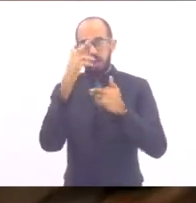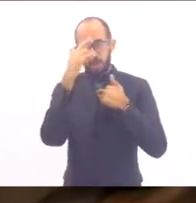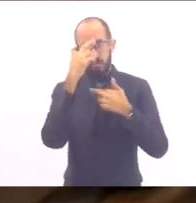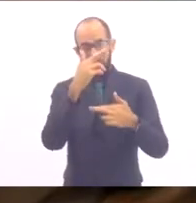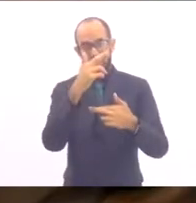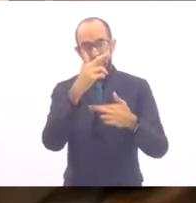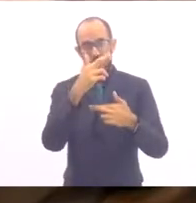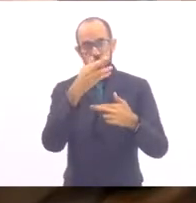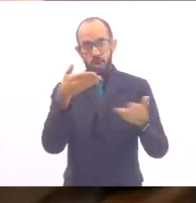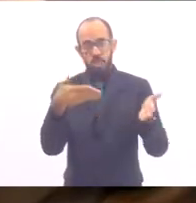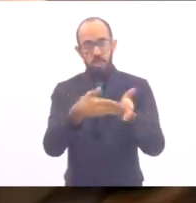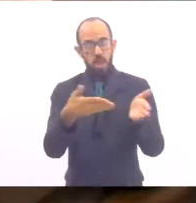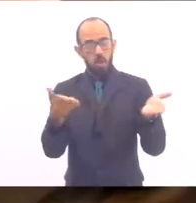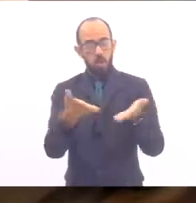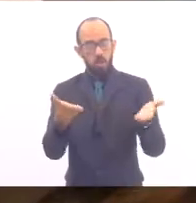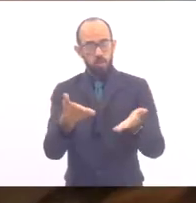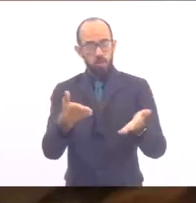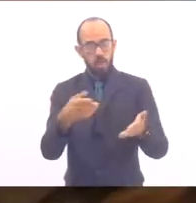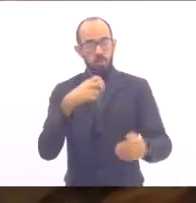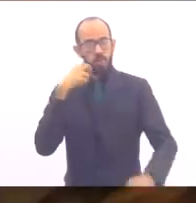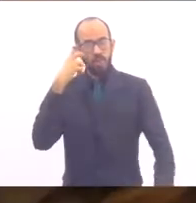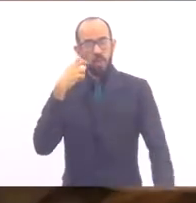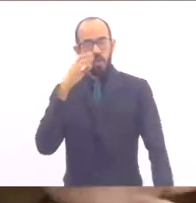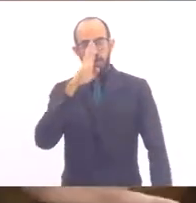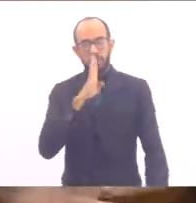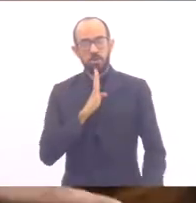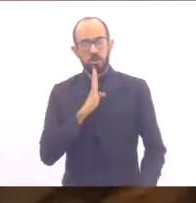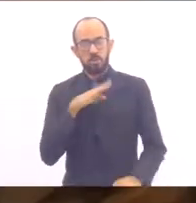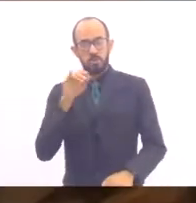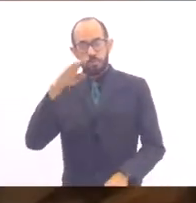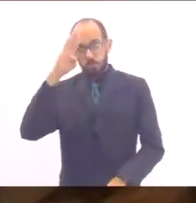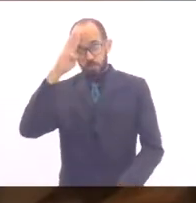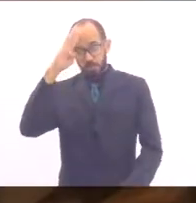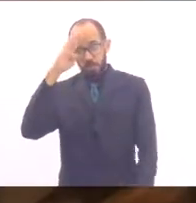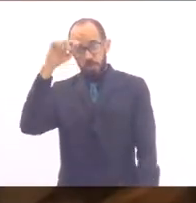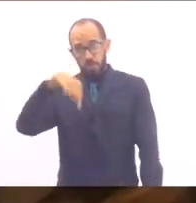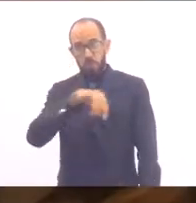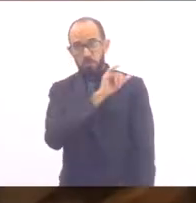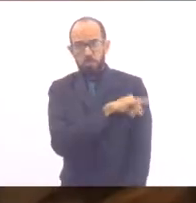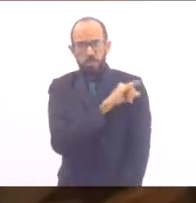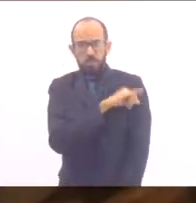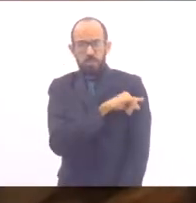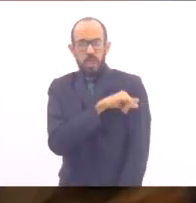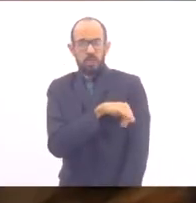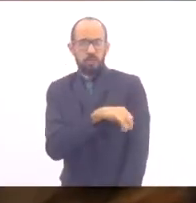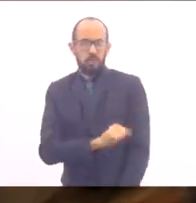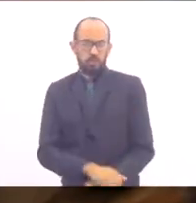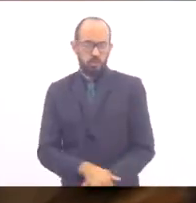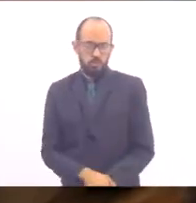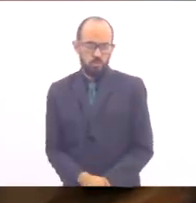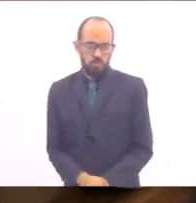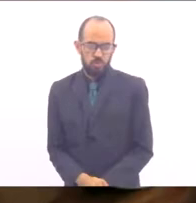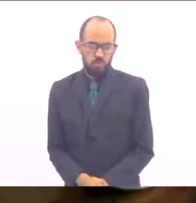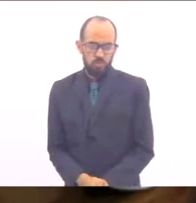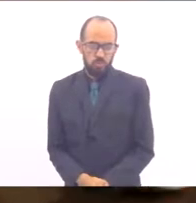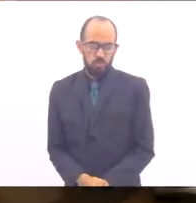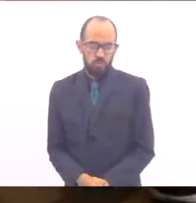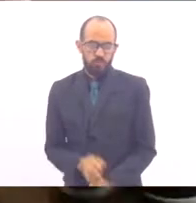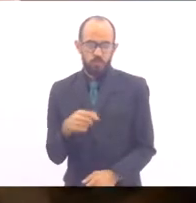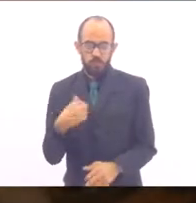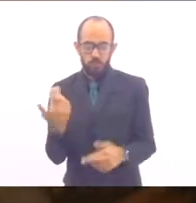hoje. Isso é uma vergonha no Brasil, principalmente no Rio de Janeiro. Aí, quando a gente chegava em reuniões,